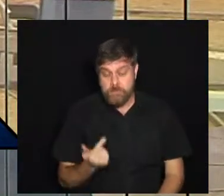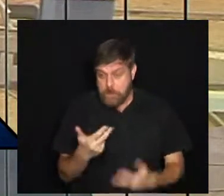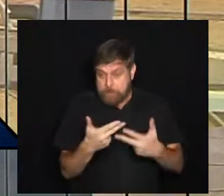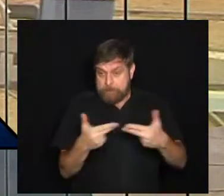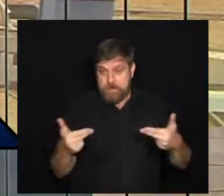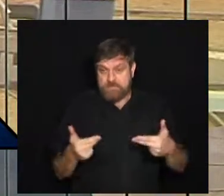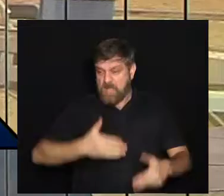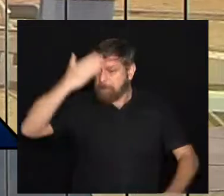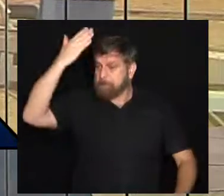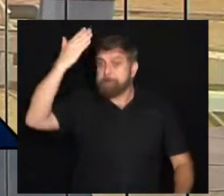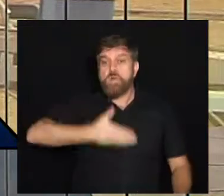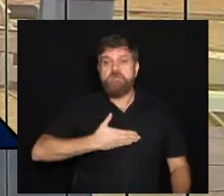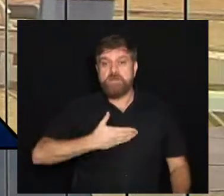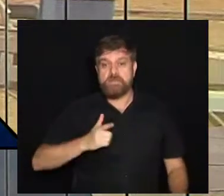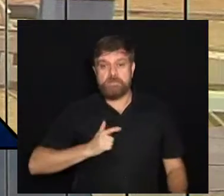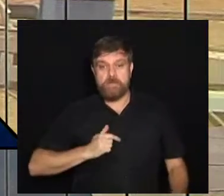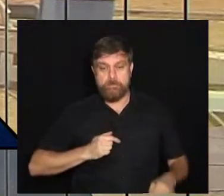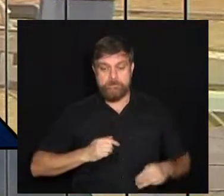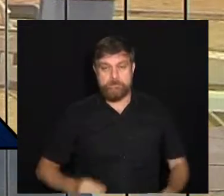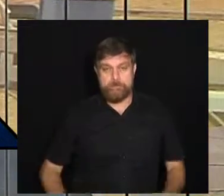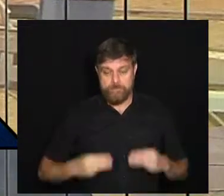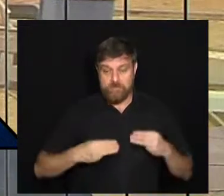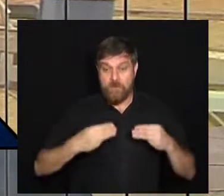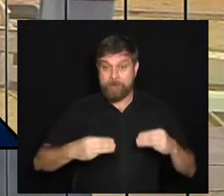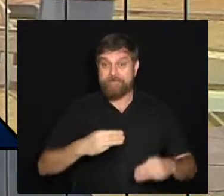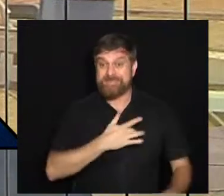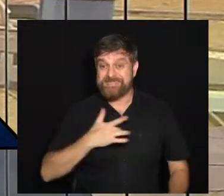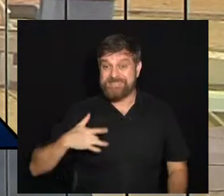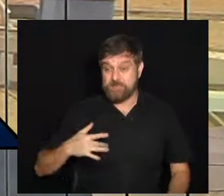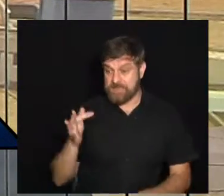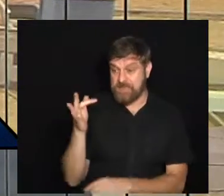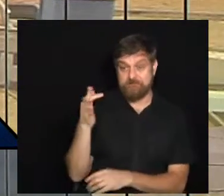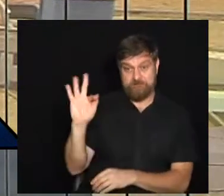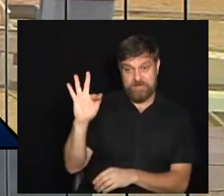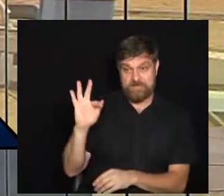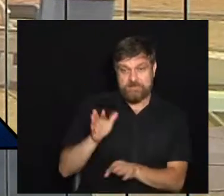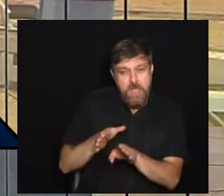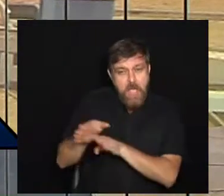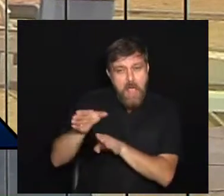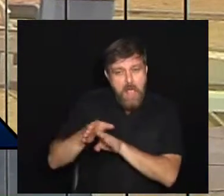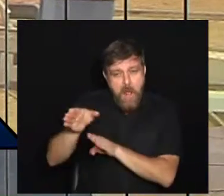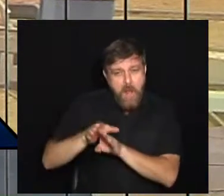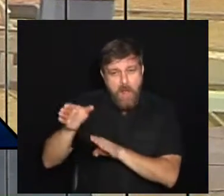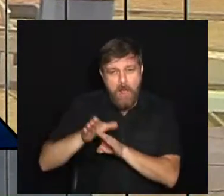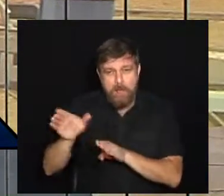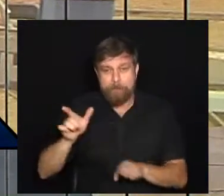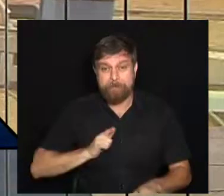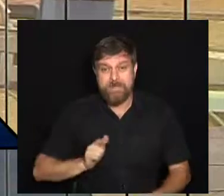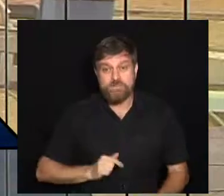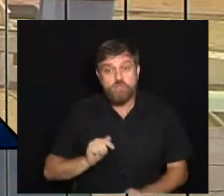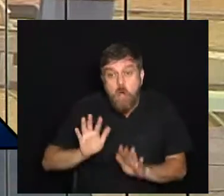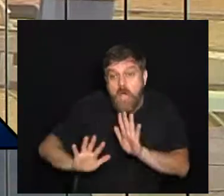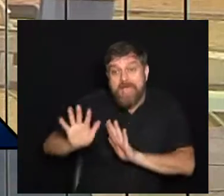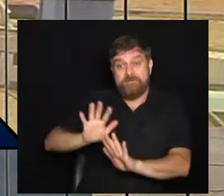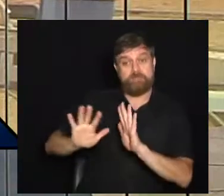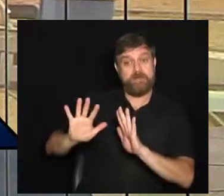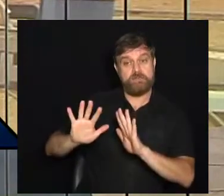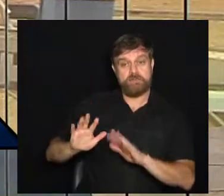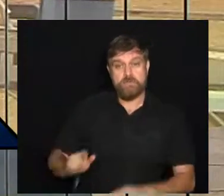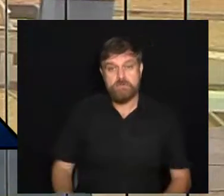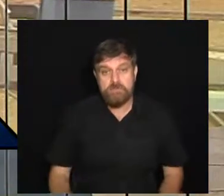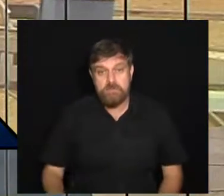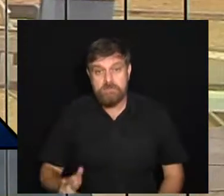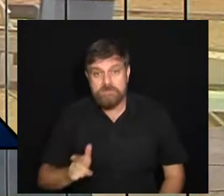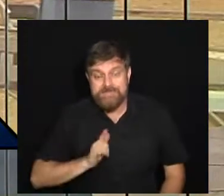uma coisa que tá totalmente consolidada organizaçao da frança inclusive falou sobre isso a leitor né e tudo mais mas no espírito de precaução tá